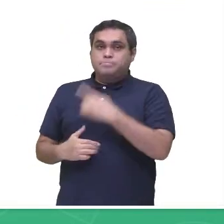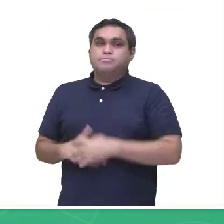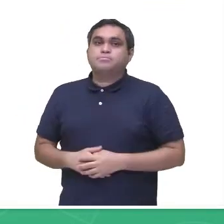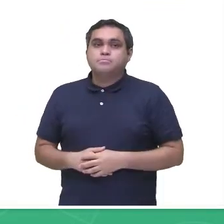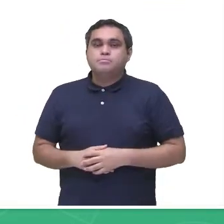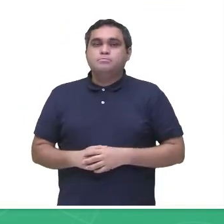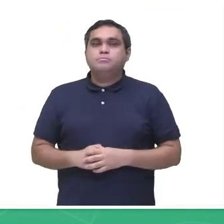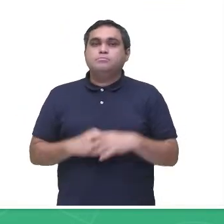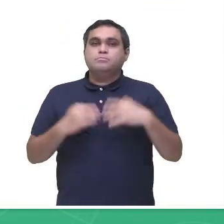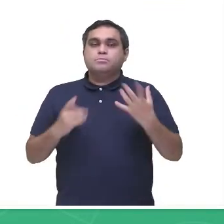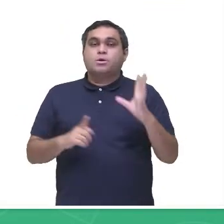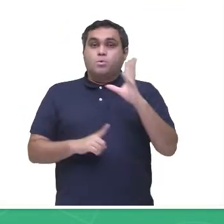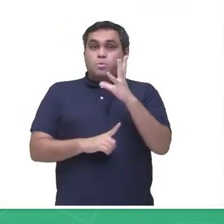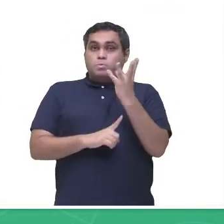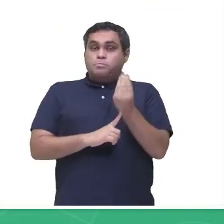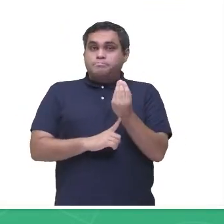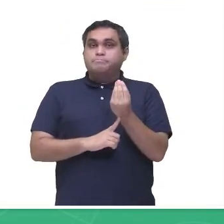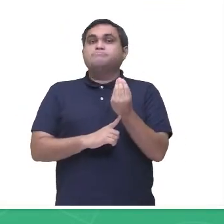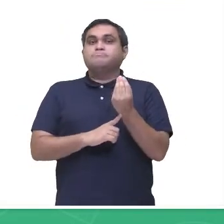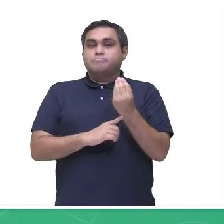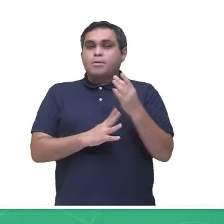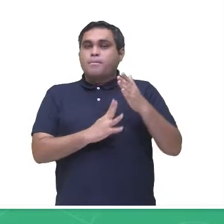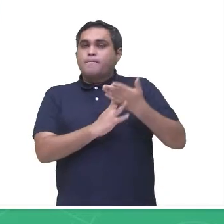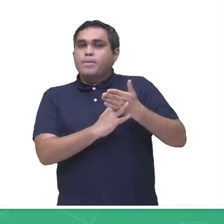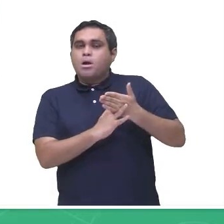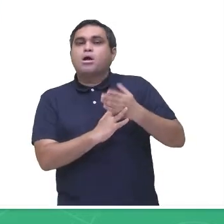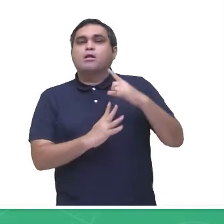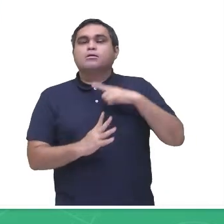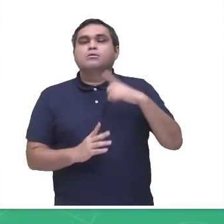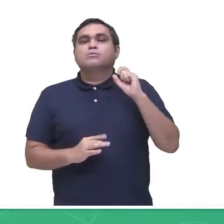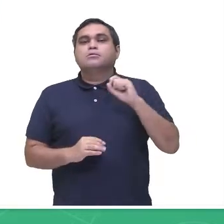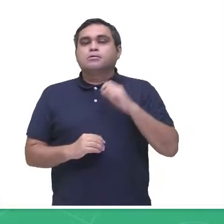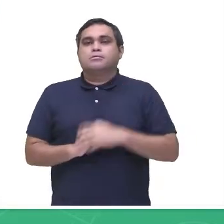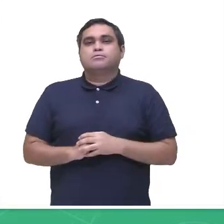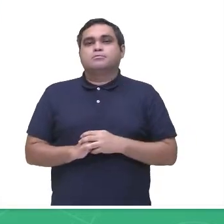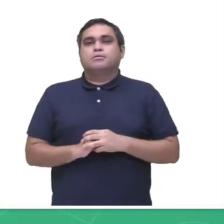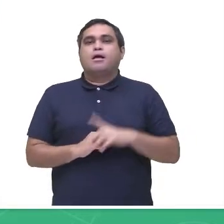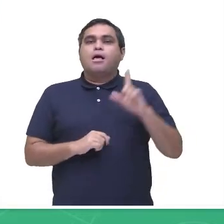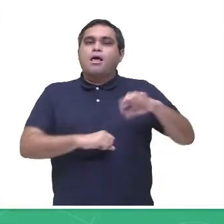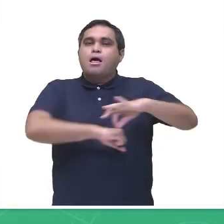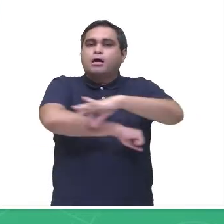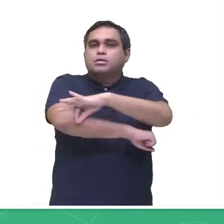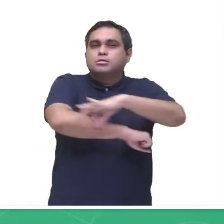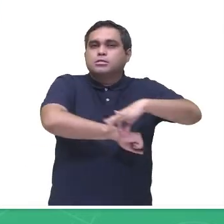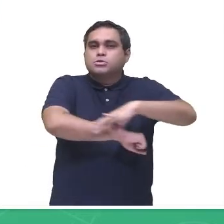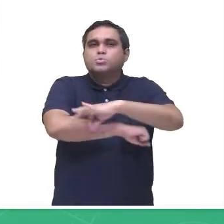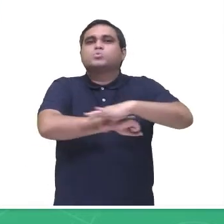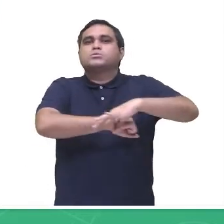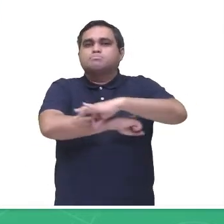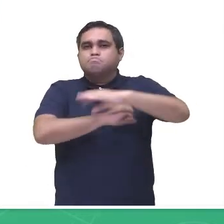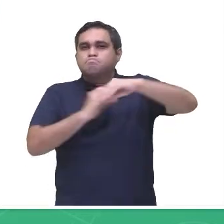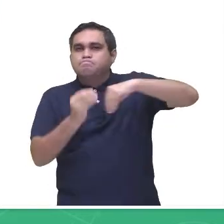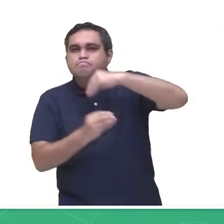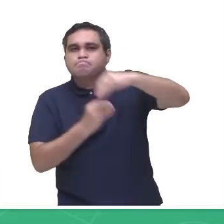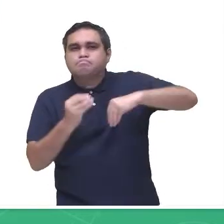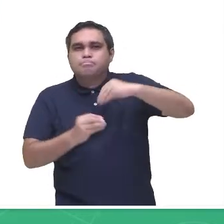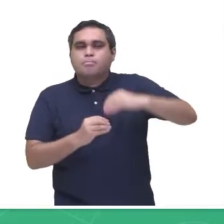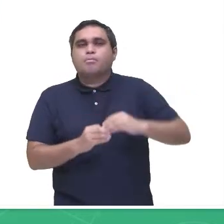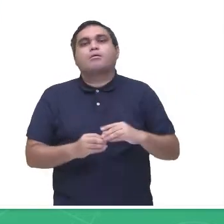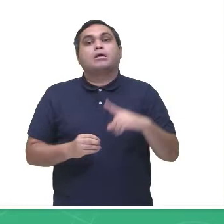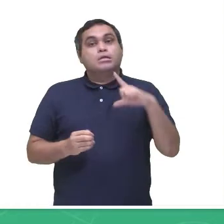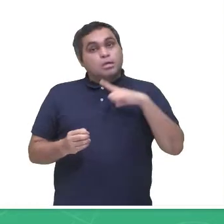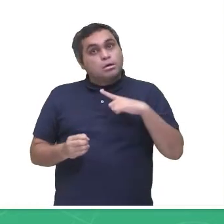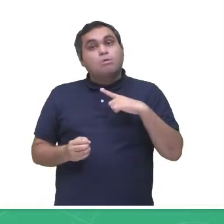barroca europeia possui arquitetura dinâmica. O barroco não renega as formas clássicas. O que é o clássico?